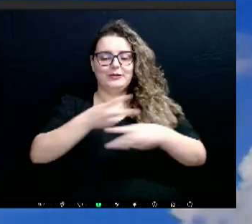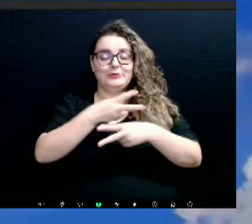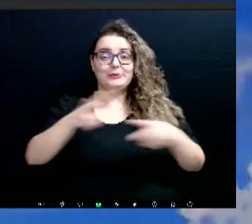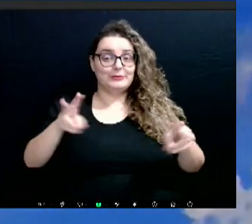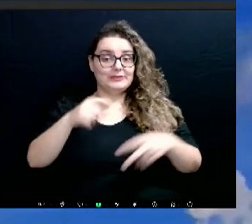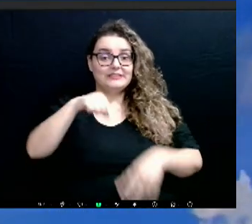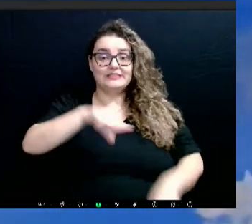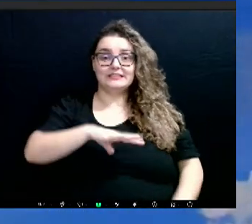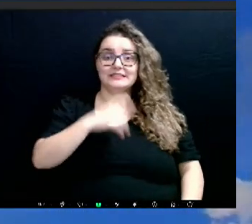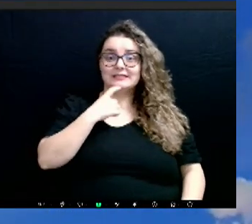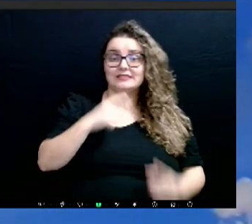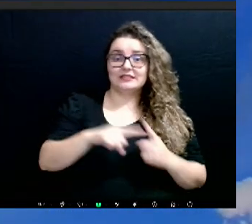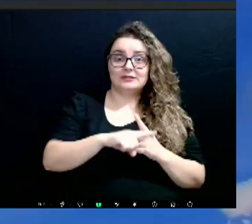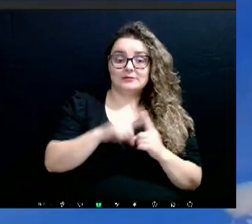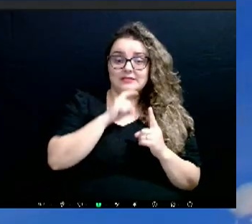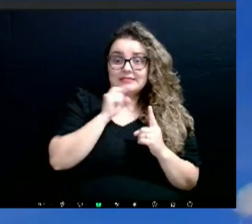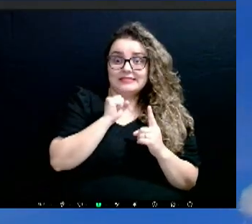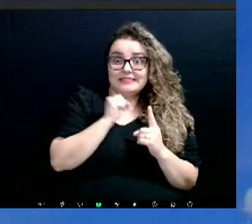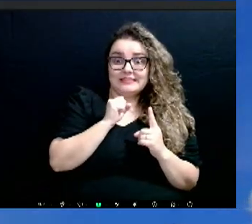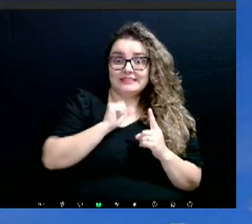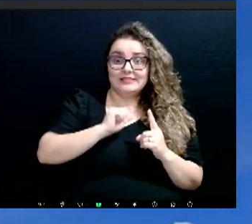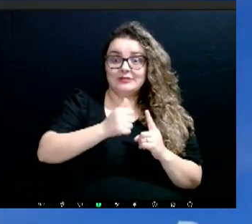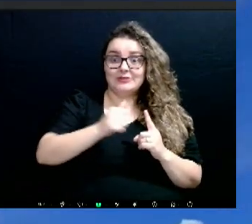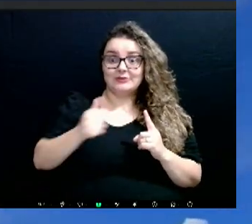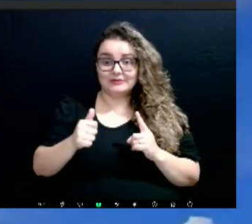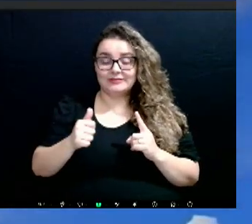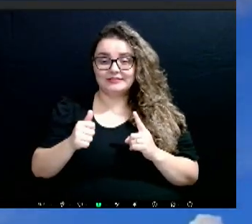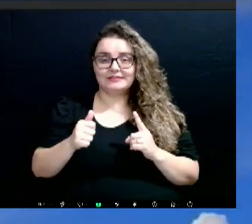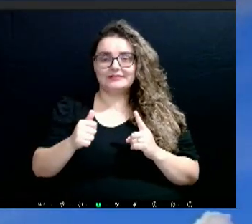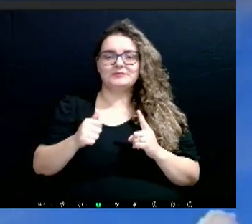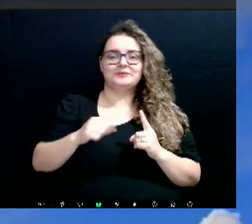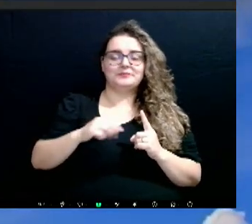de frio 11 graus, né? A máxima